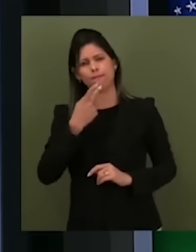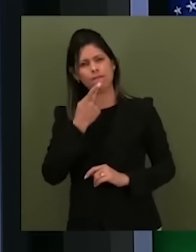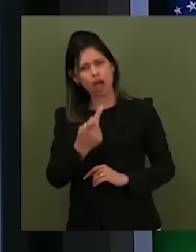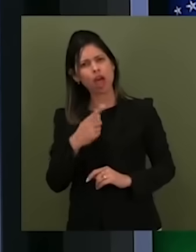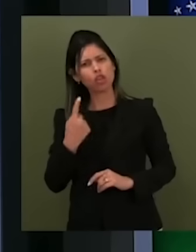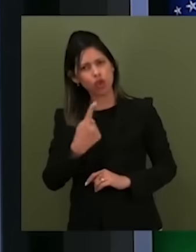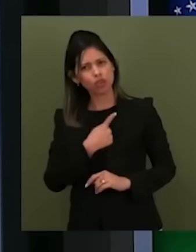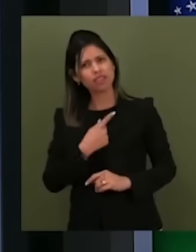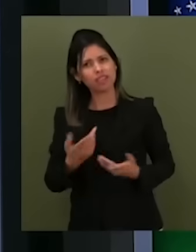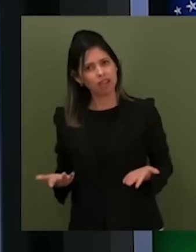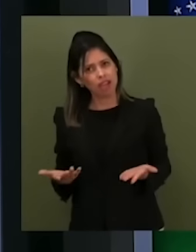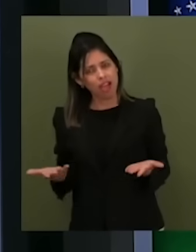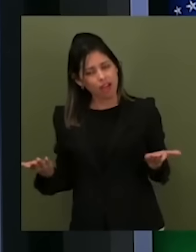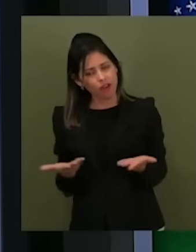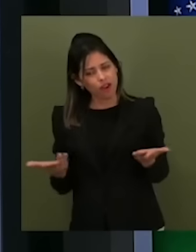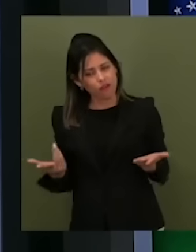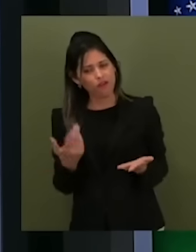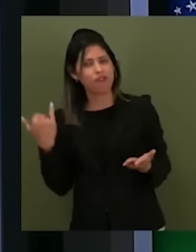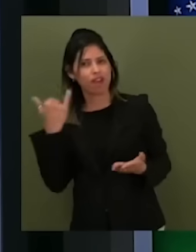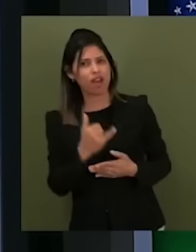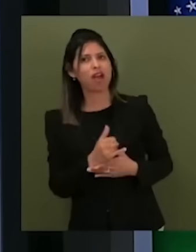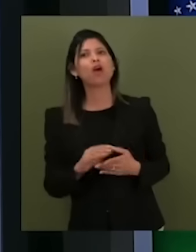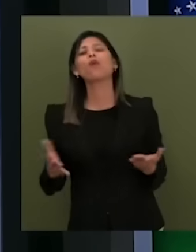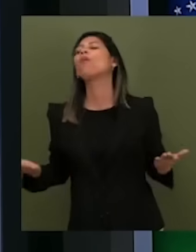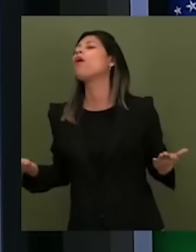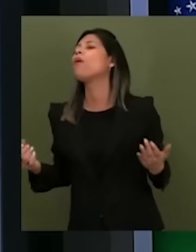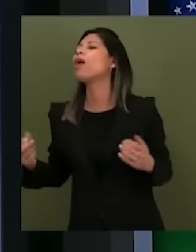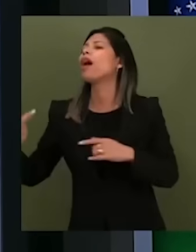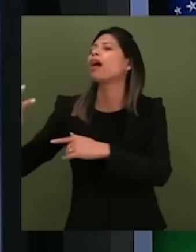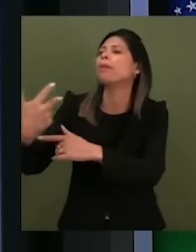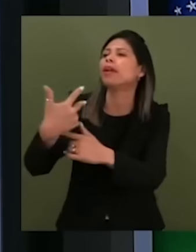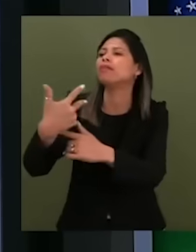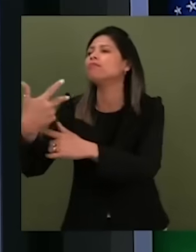E aí eu vou me dirigir a Pacheco. Qual é a câmera que está me filmando de frente aqui?